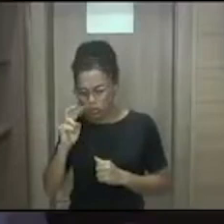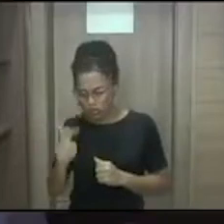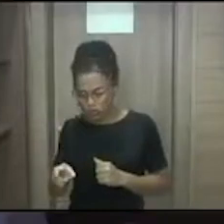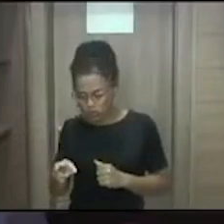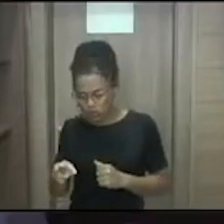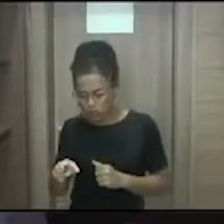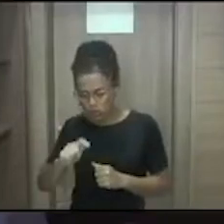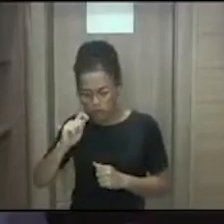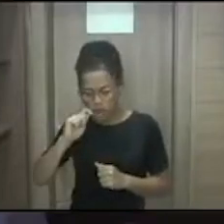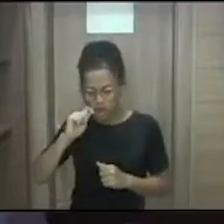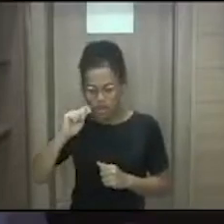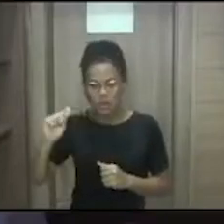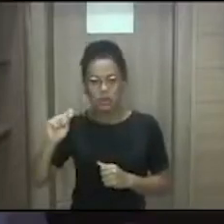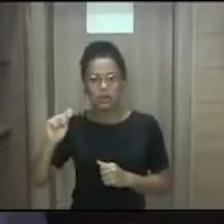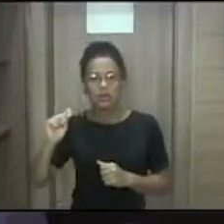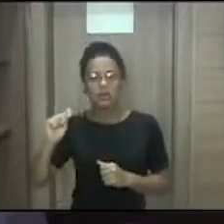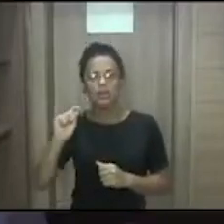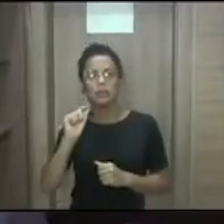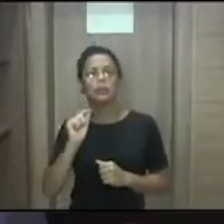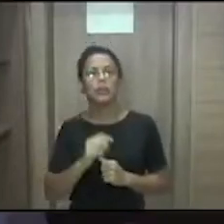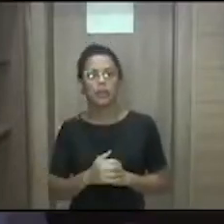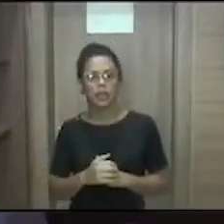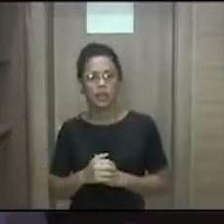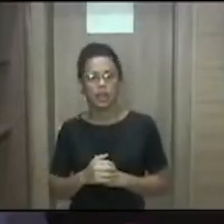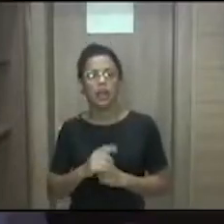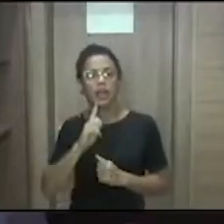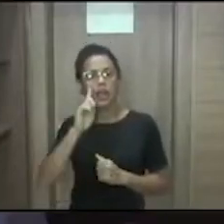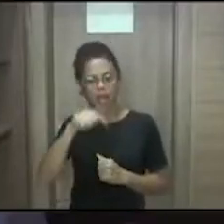concariados, mas eram próteses fixas,